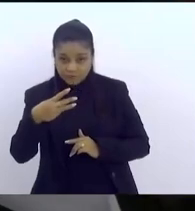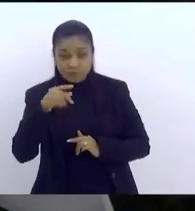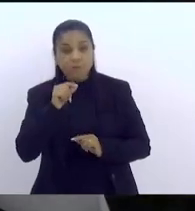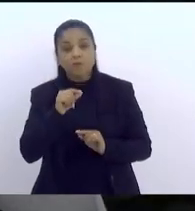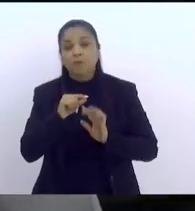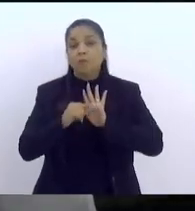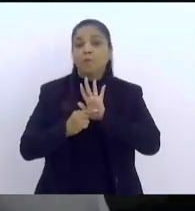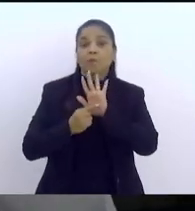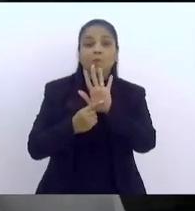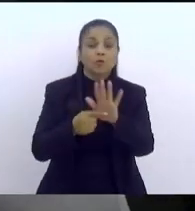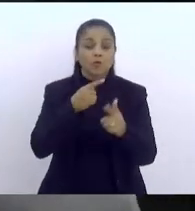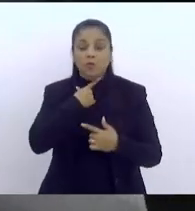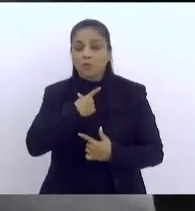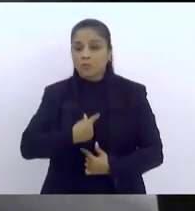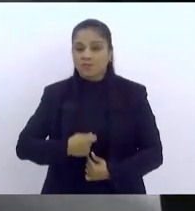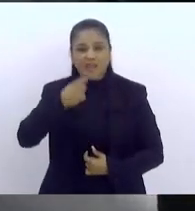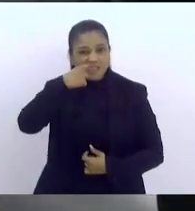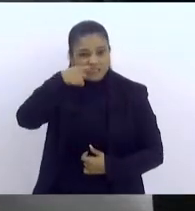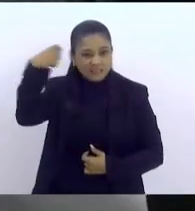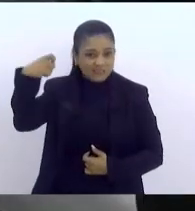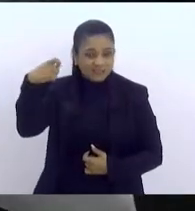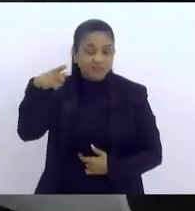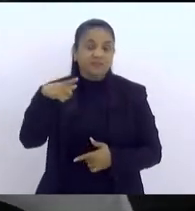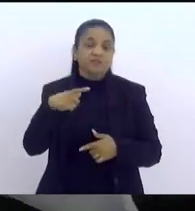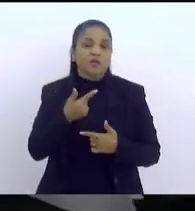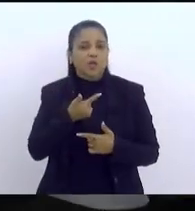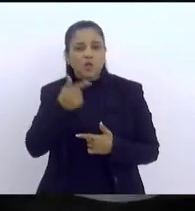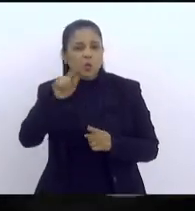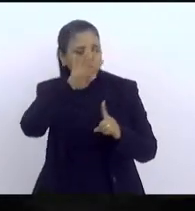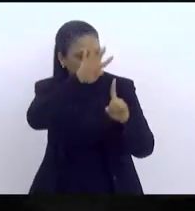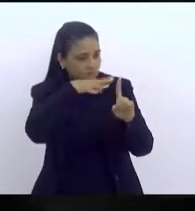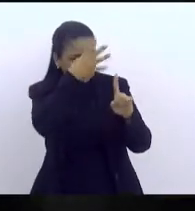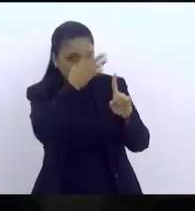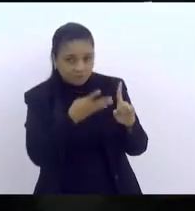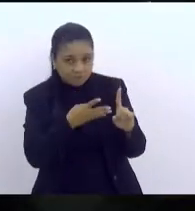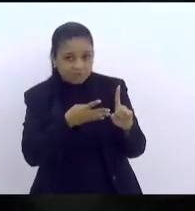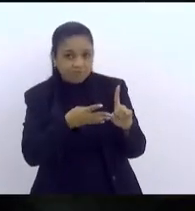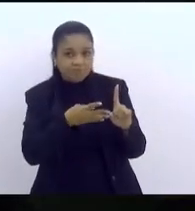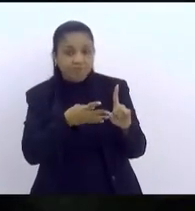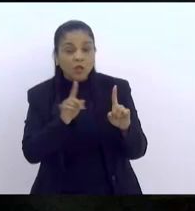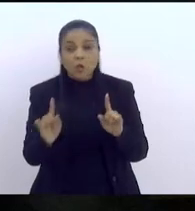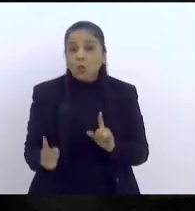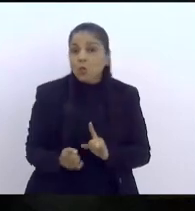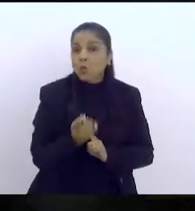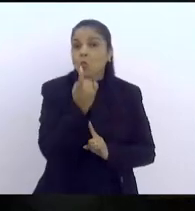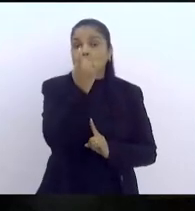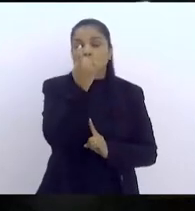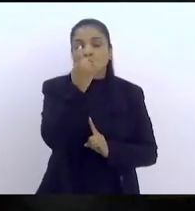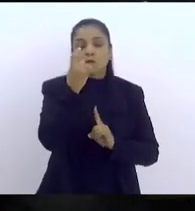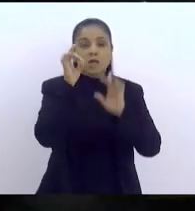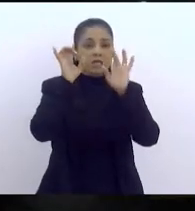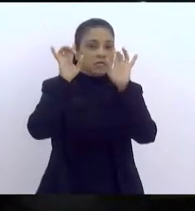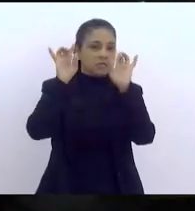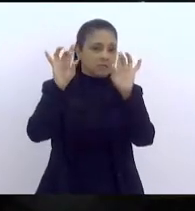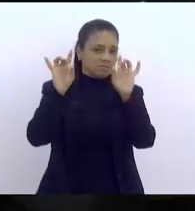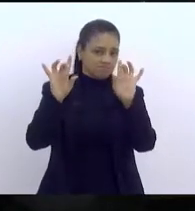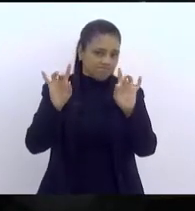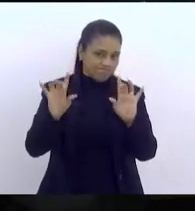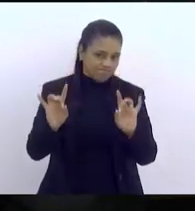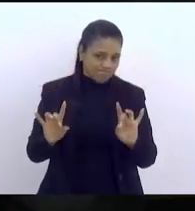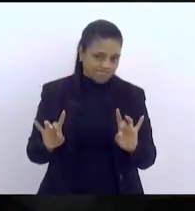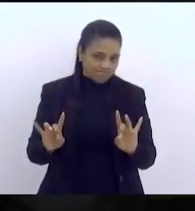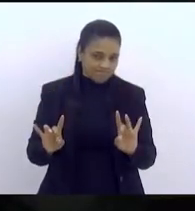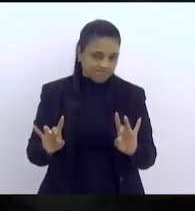as medalhas Tiradentes e outras condecorações é de única e exclusiva